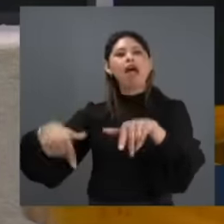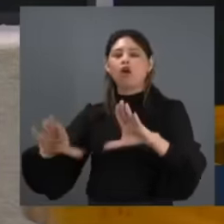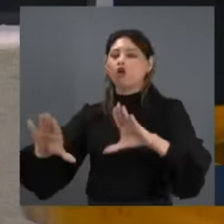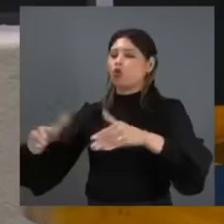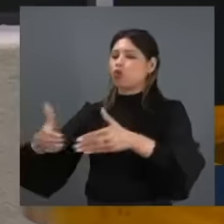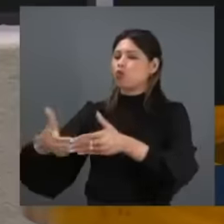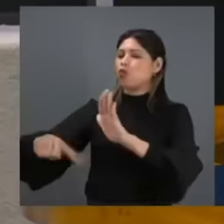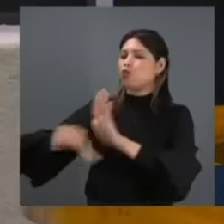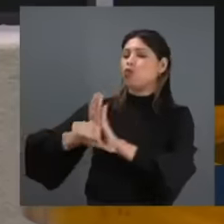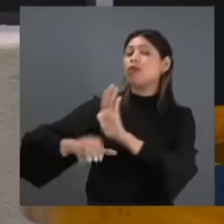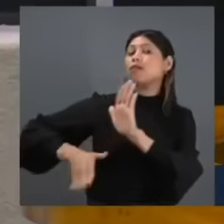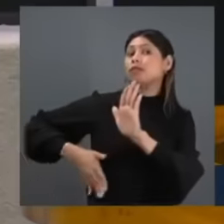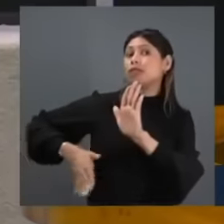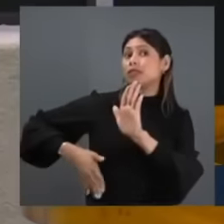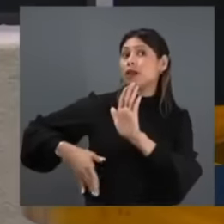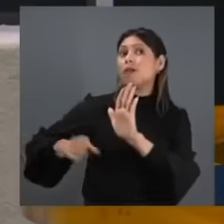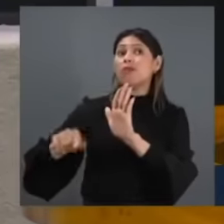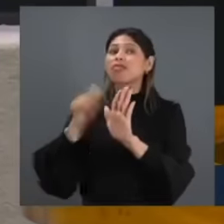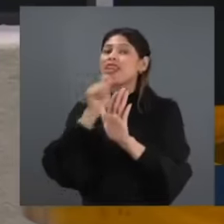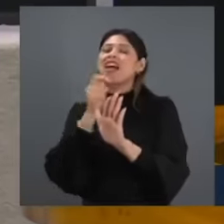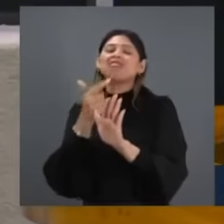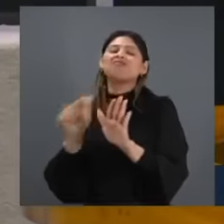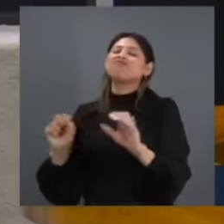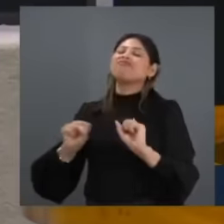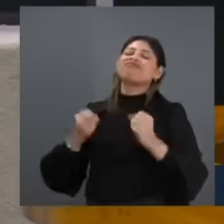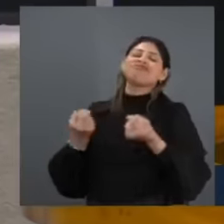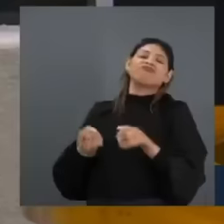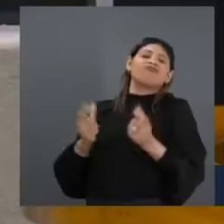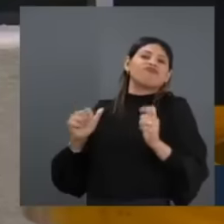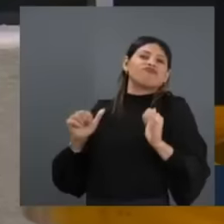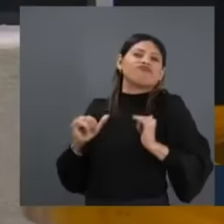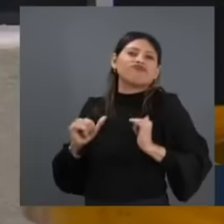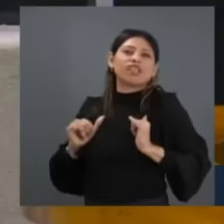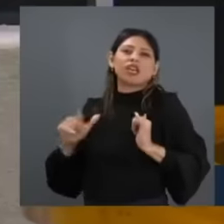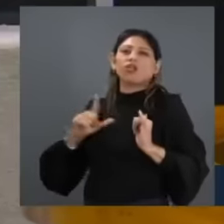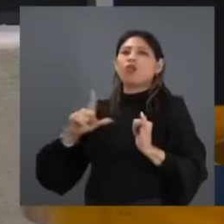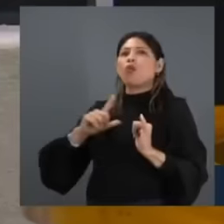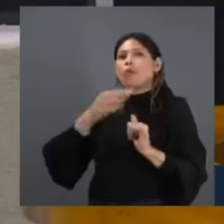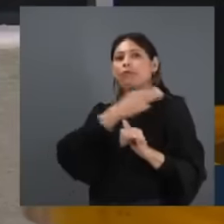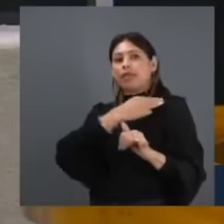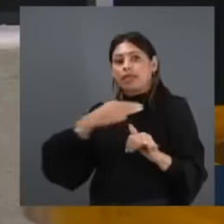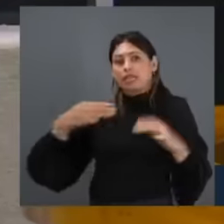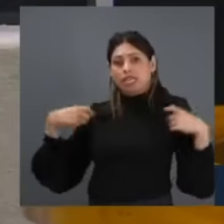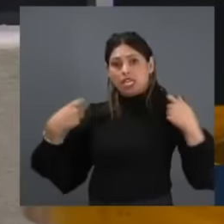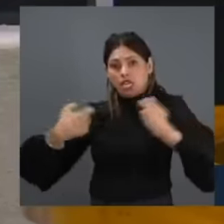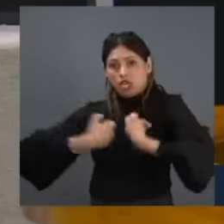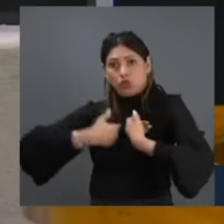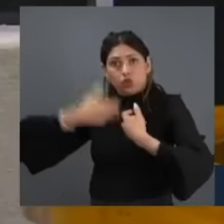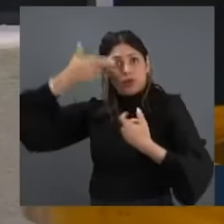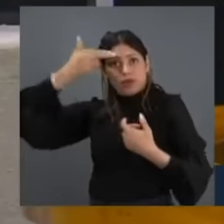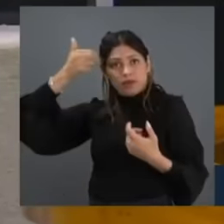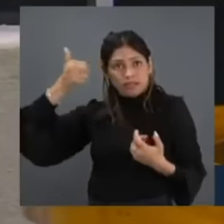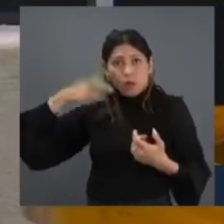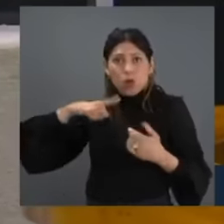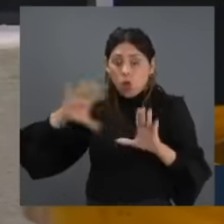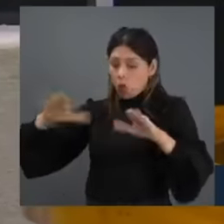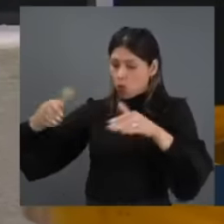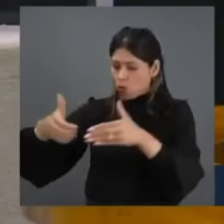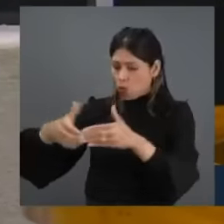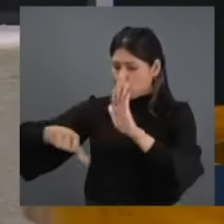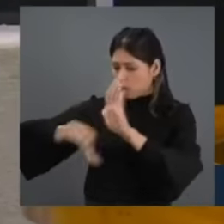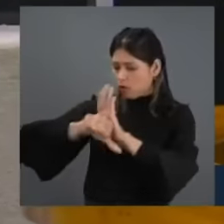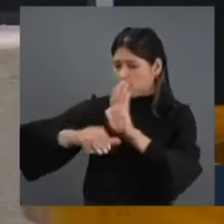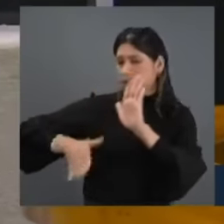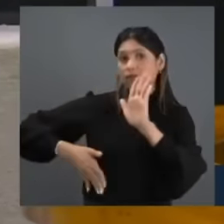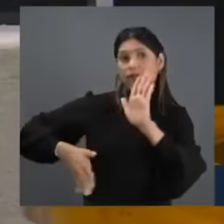criminosas. E não se vê nenhum esforço por parte do governo Lula ou do ministro Lewandowski para combater o comando do crime organizado de dentro